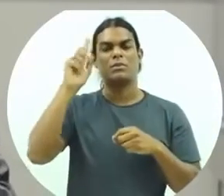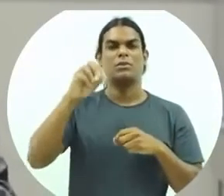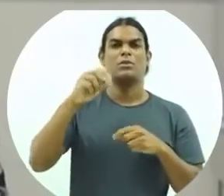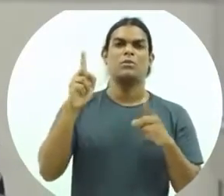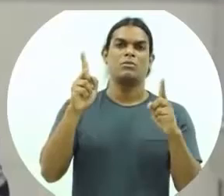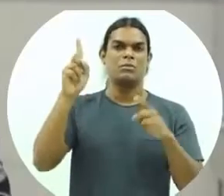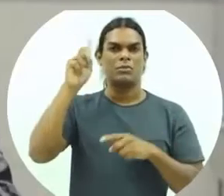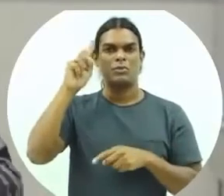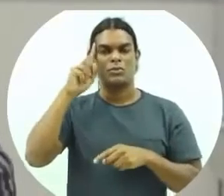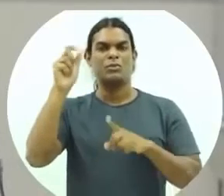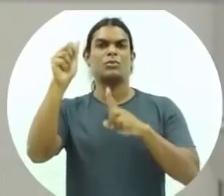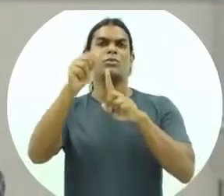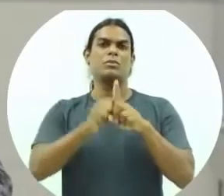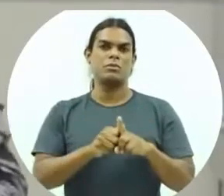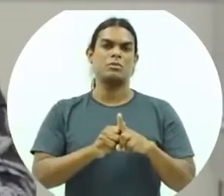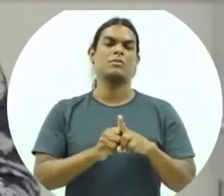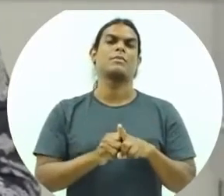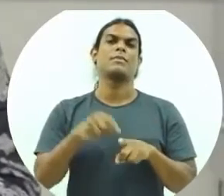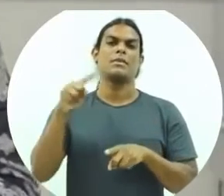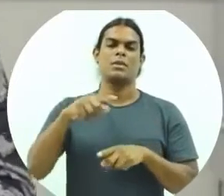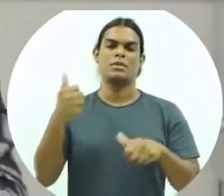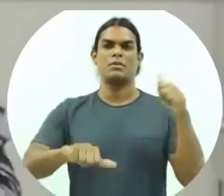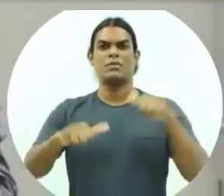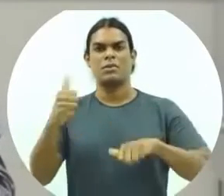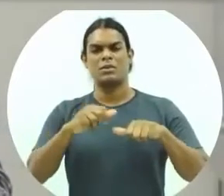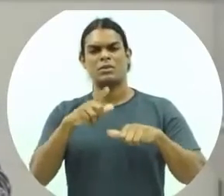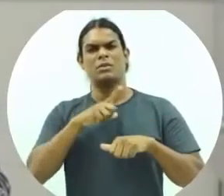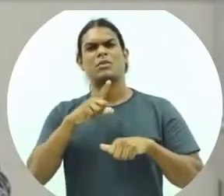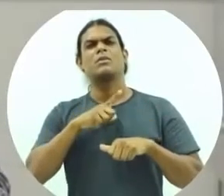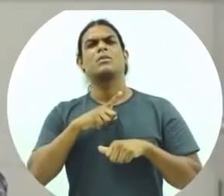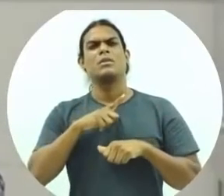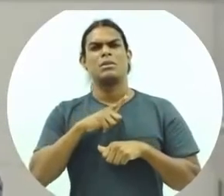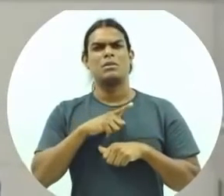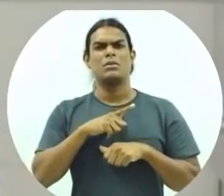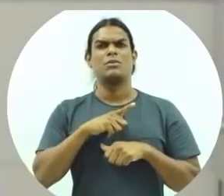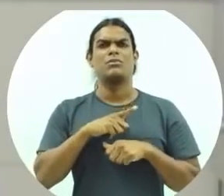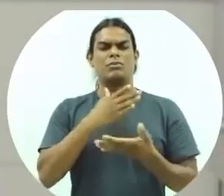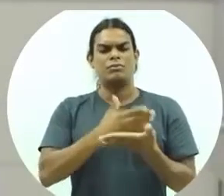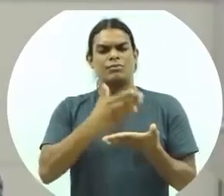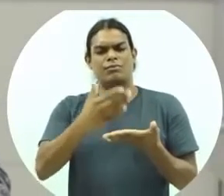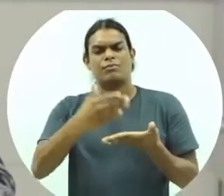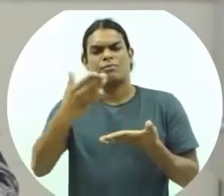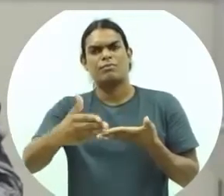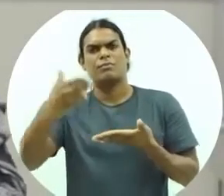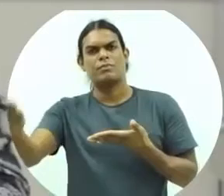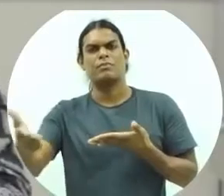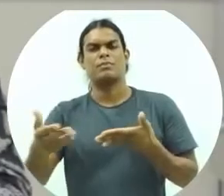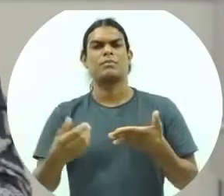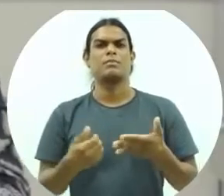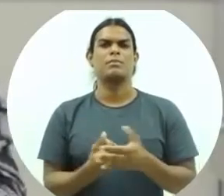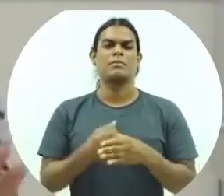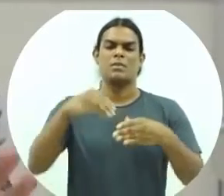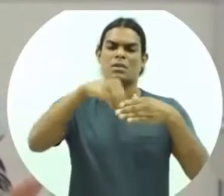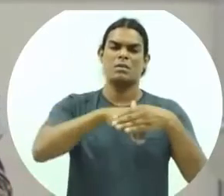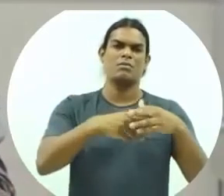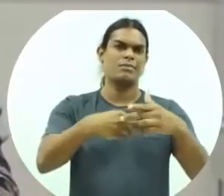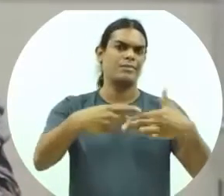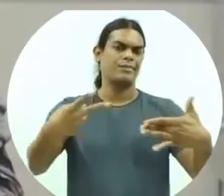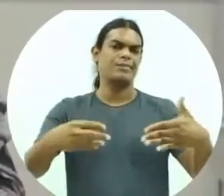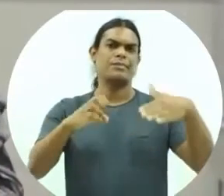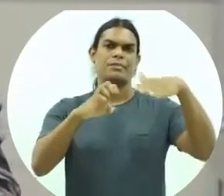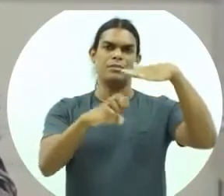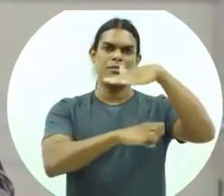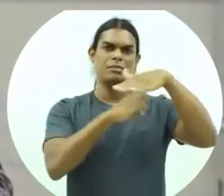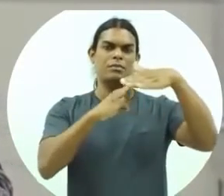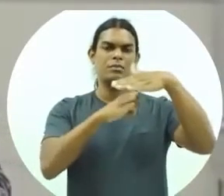os dias, todos os meses. Uma avaliação de desempenho tem um período a ser programado dentro de cada organização. A gente